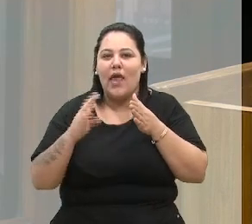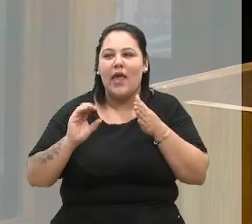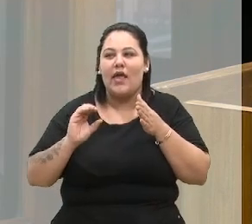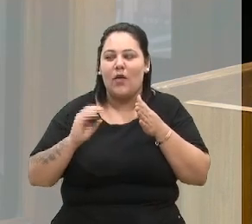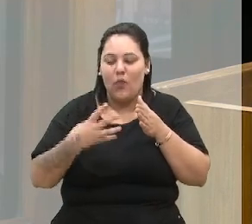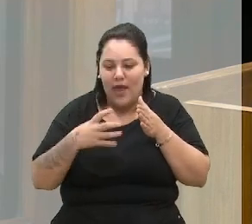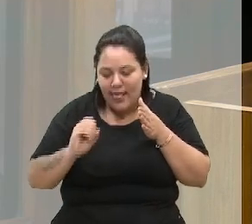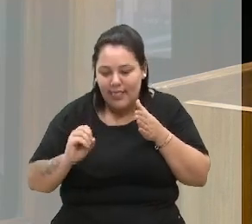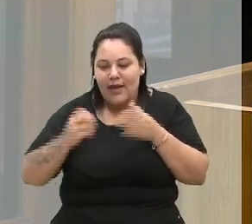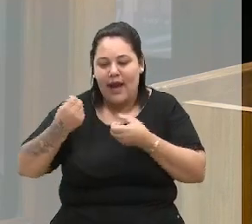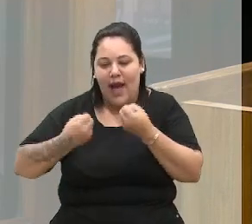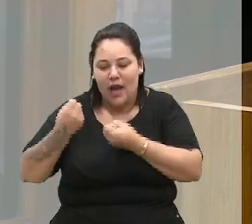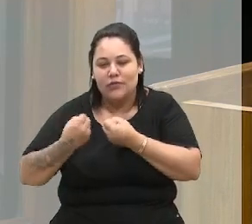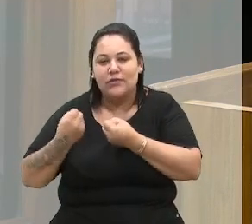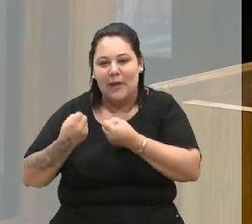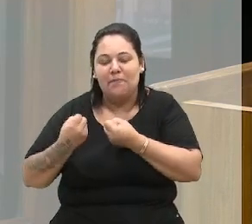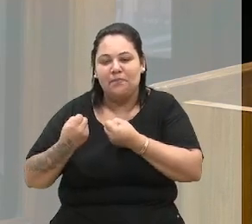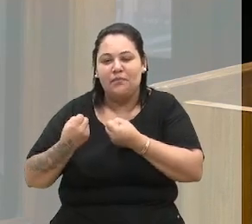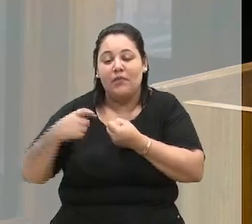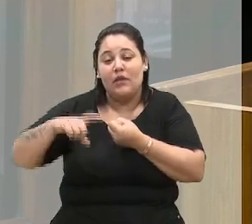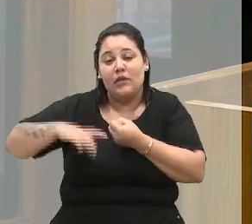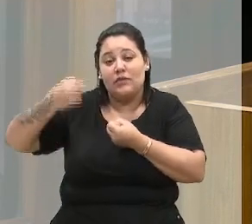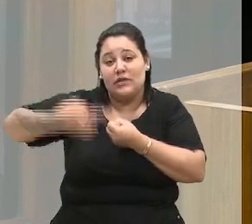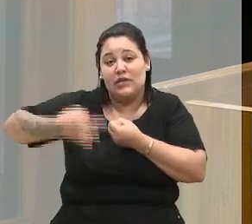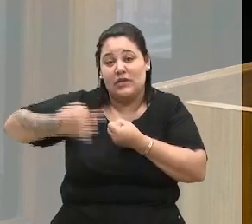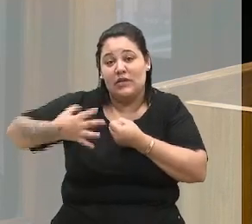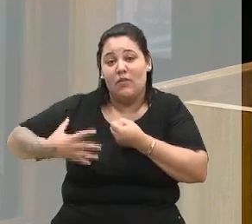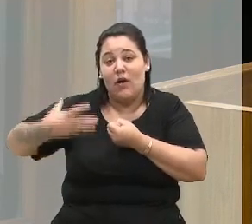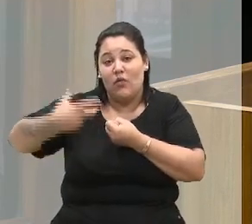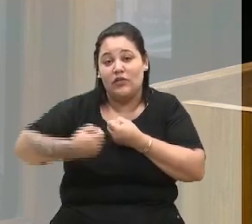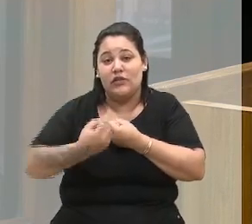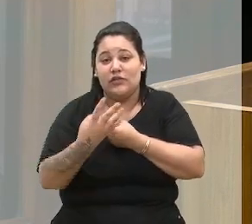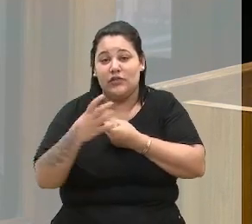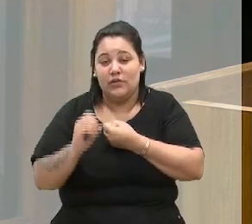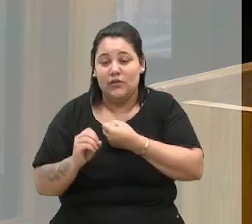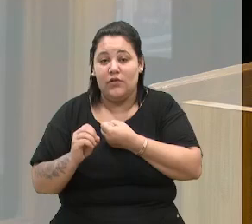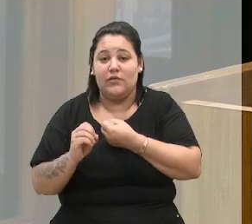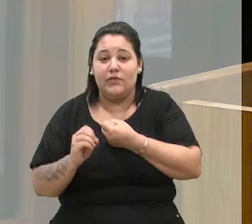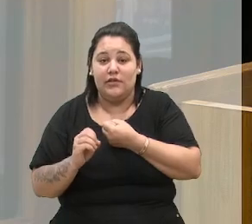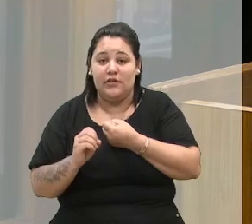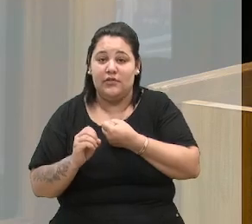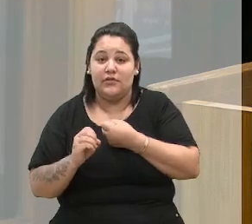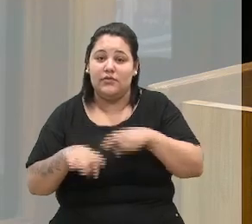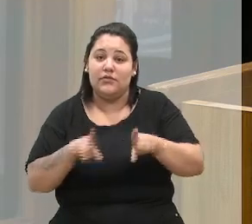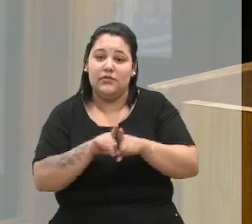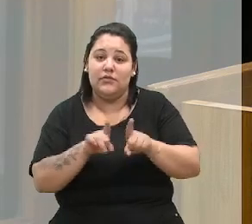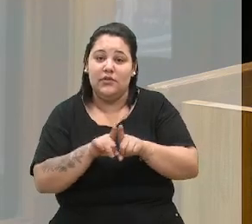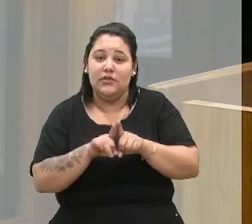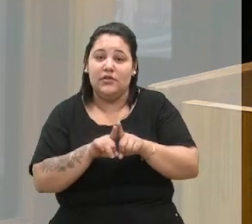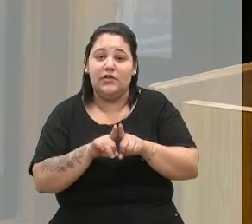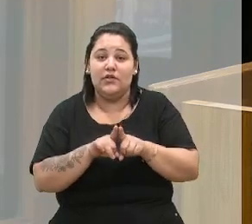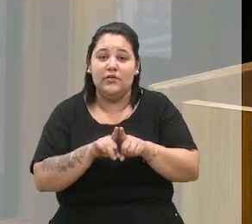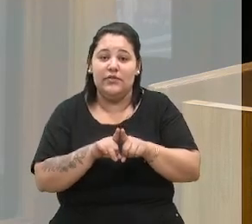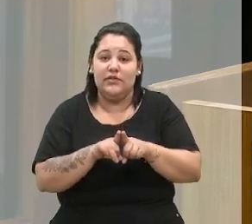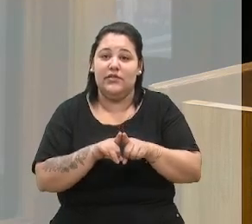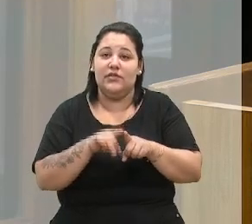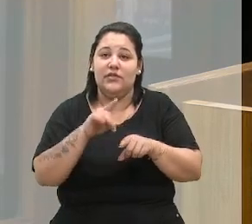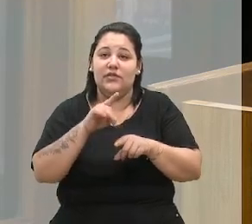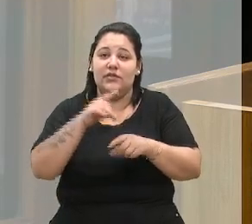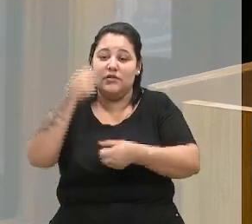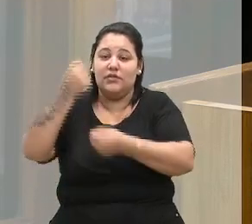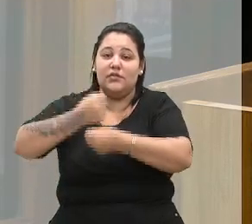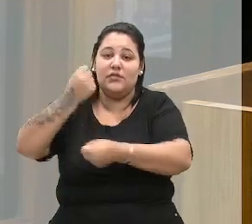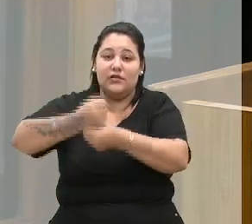e com certeza uma grande quantidade de carros cabeu no refúgio. Então, uma obra que vem para